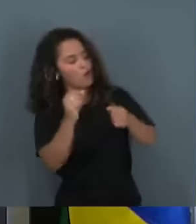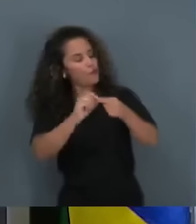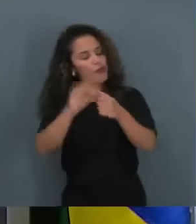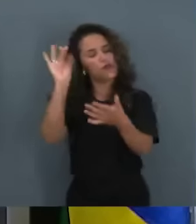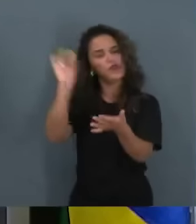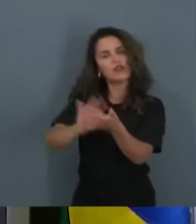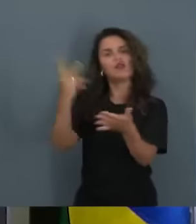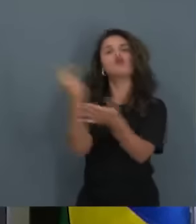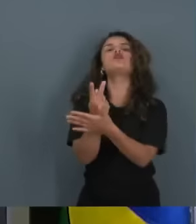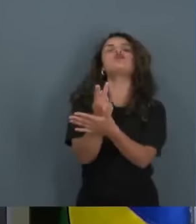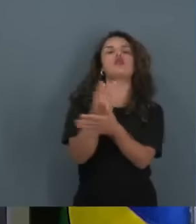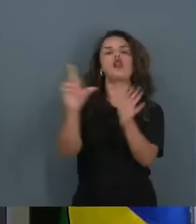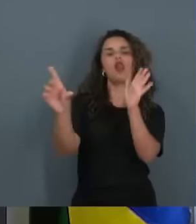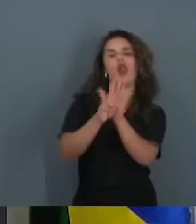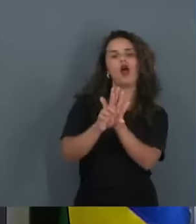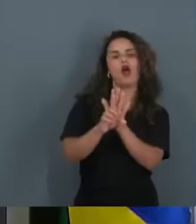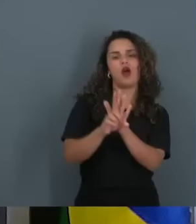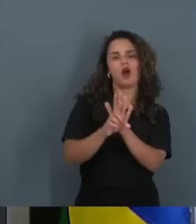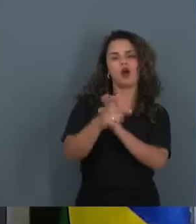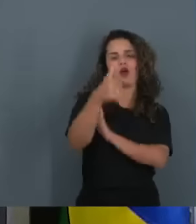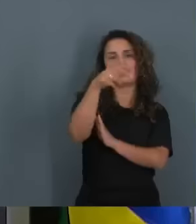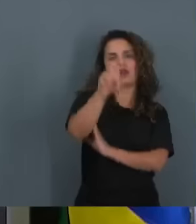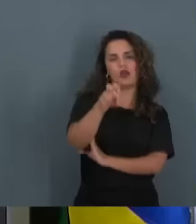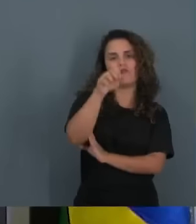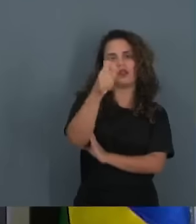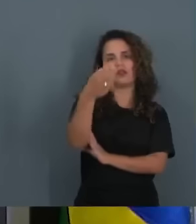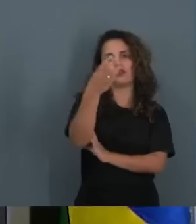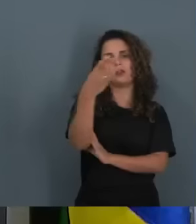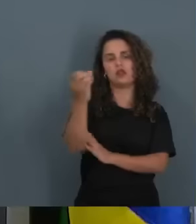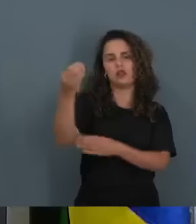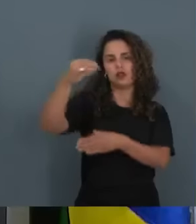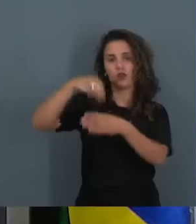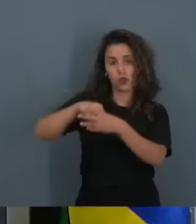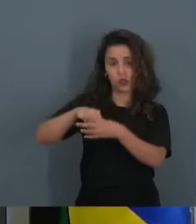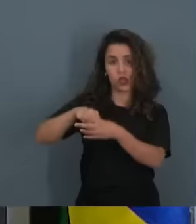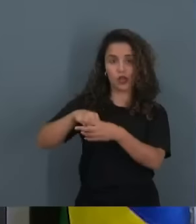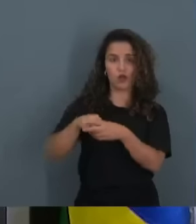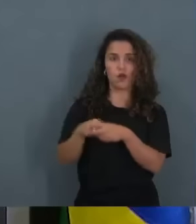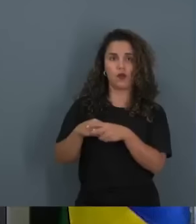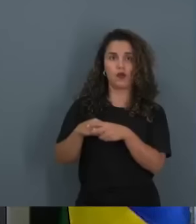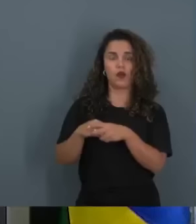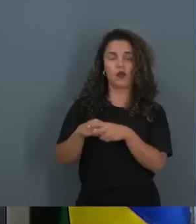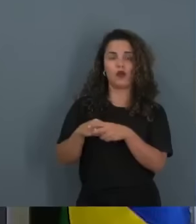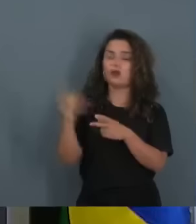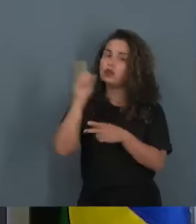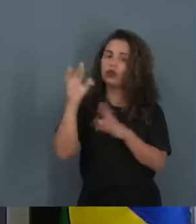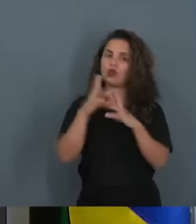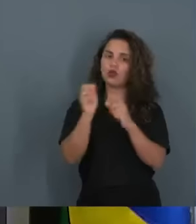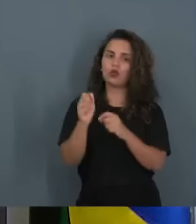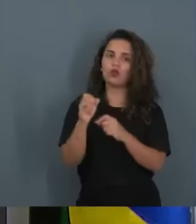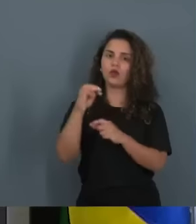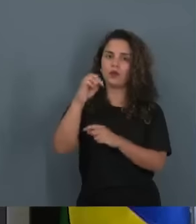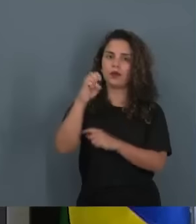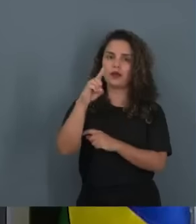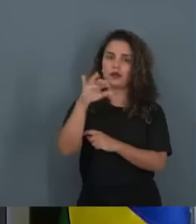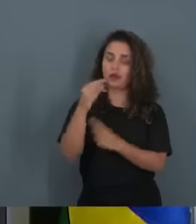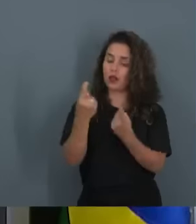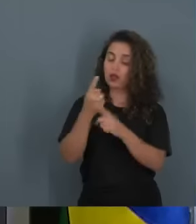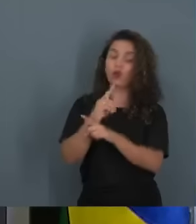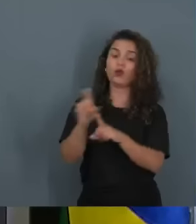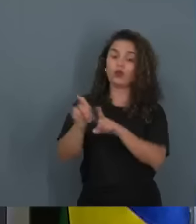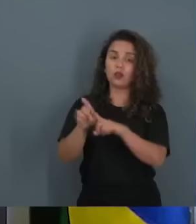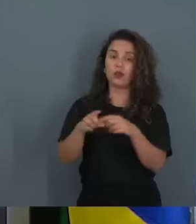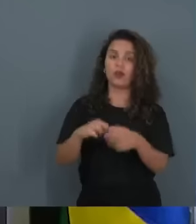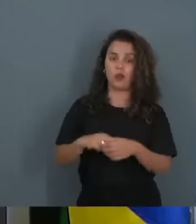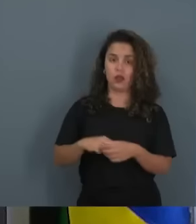valer. 513 deputados que votaram nele, votaram não, nem todos, Marcel Van Hatten foi contra e disse,